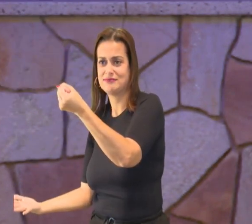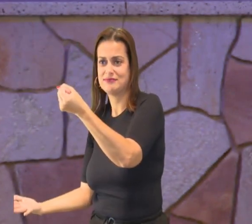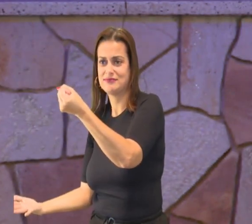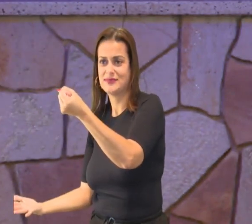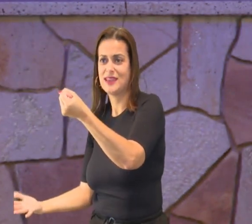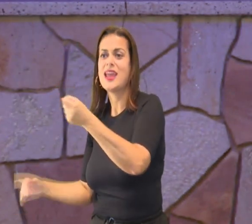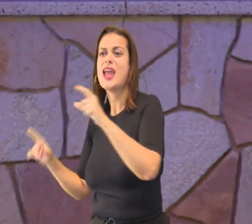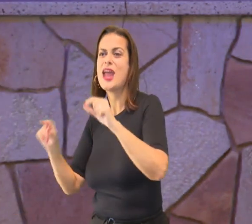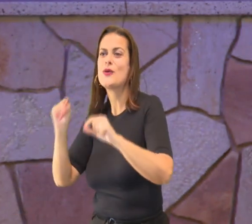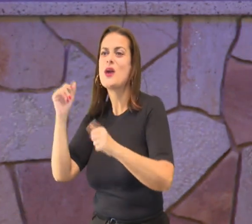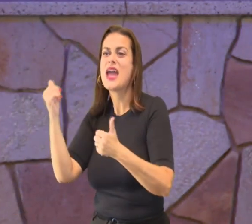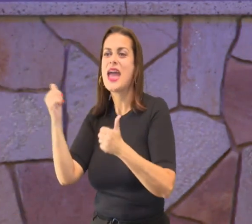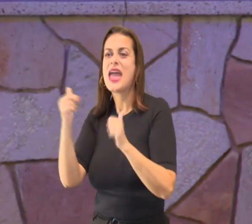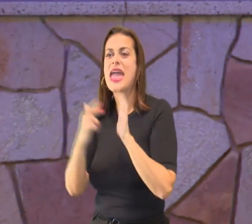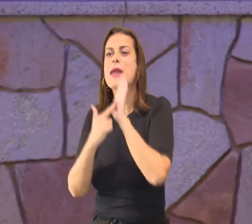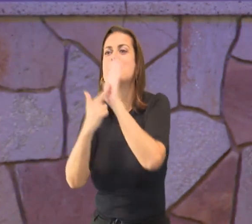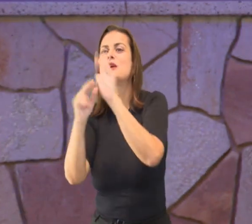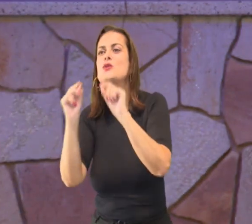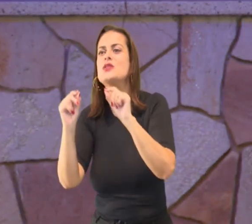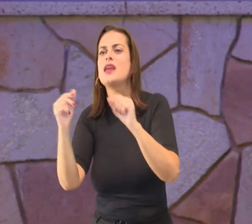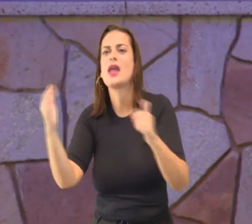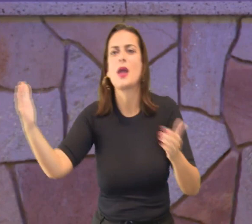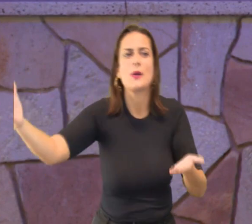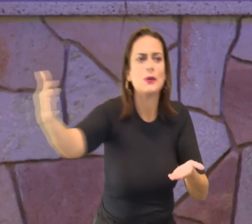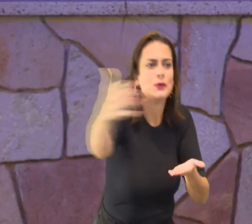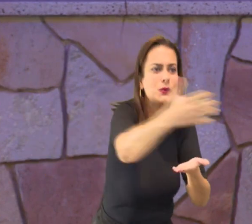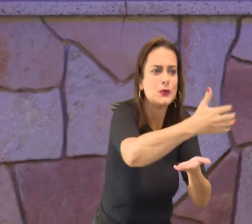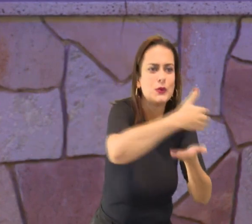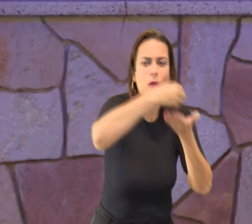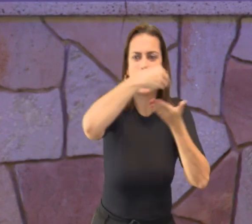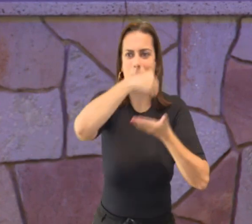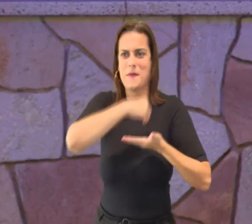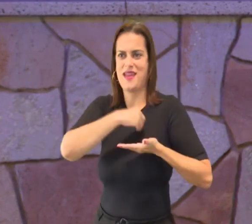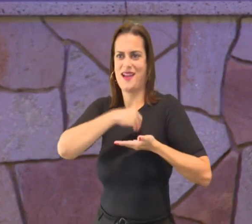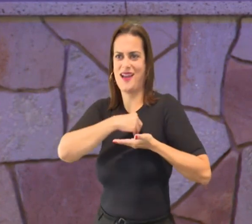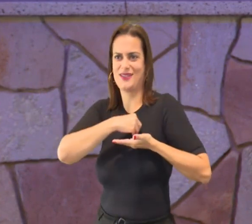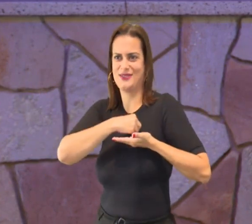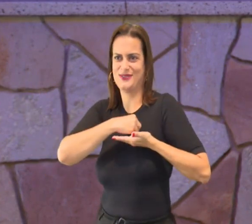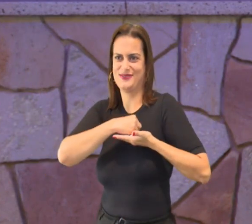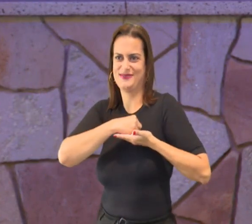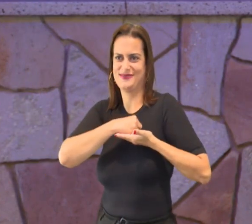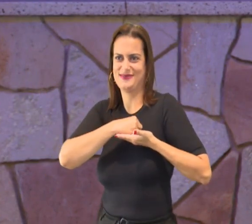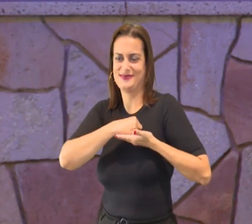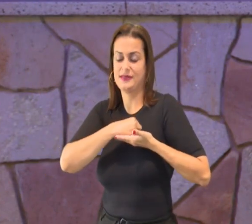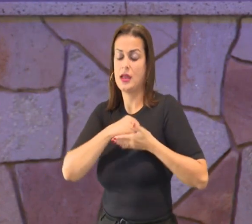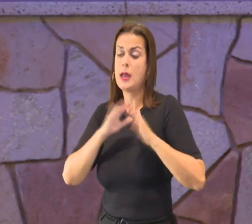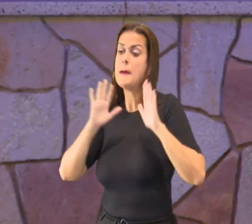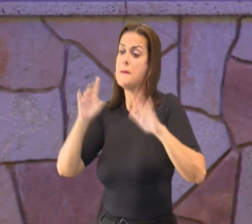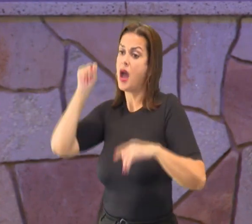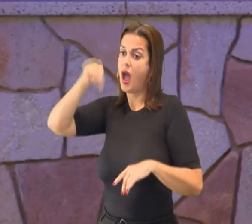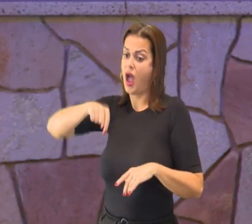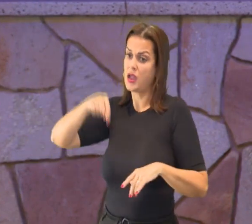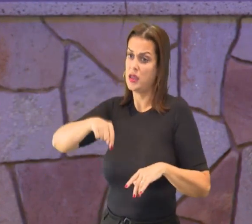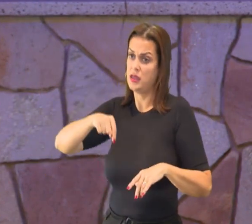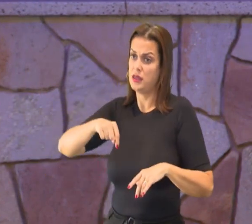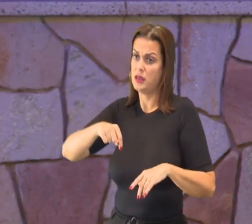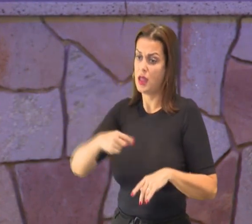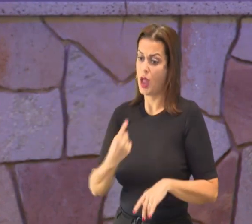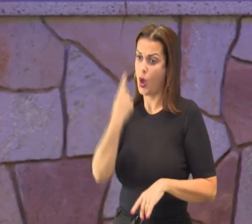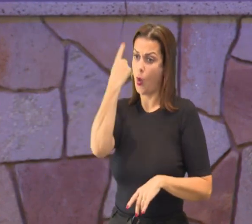levando o pecado de todos. Mas aqui é um pecado individual, aqui é uma infração pessoal.